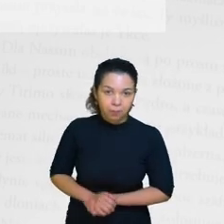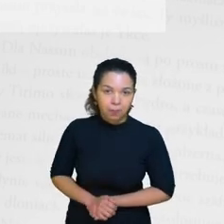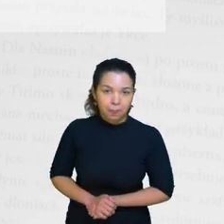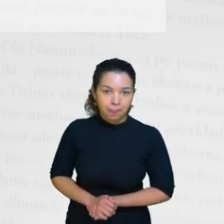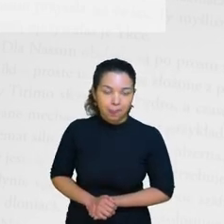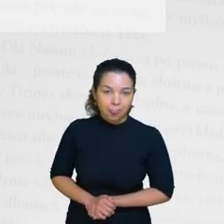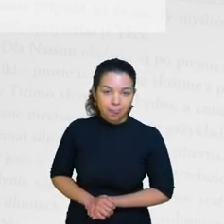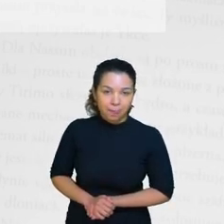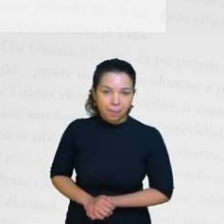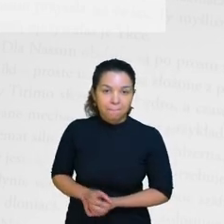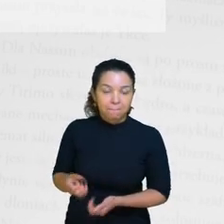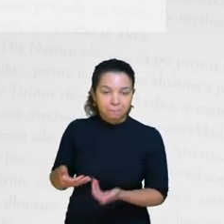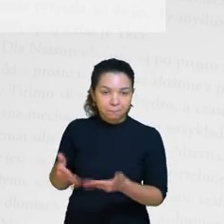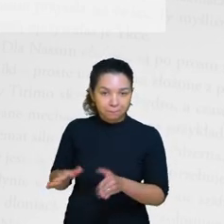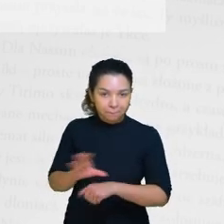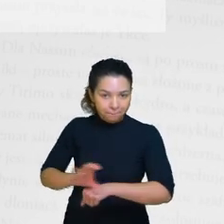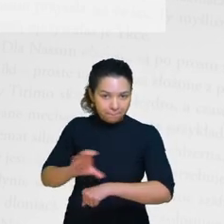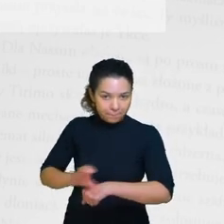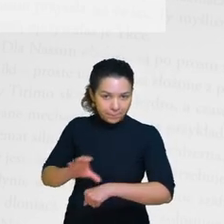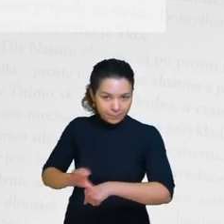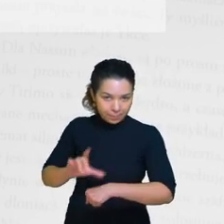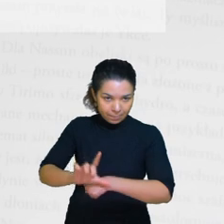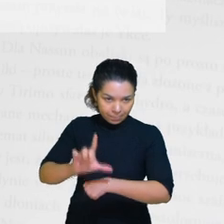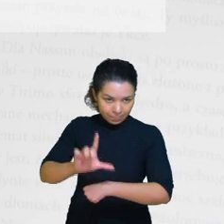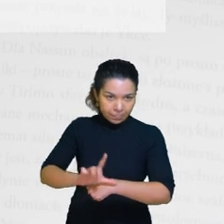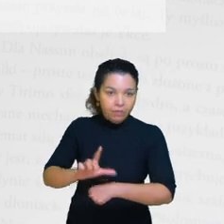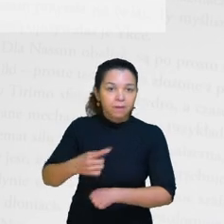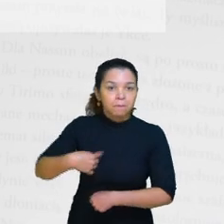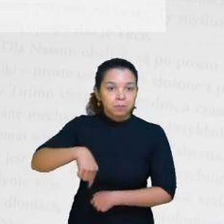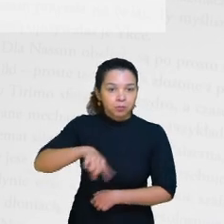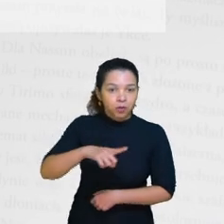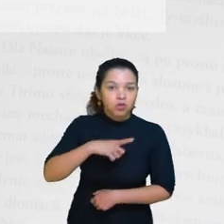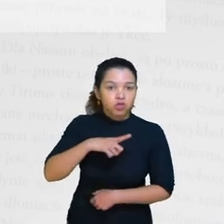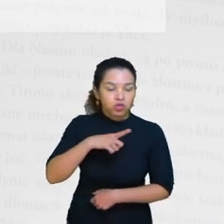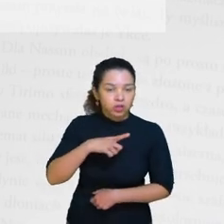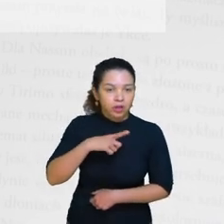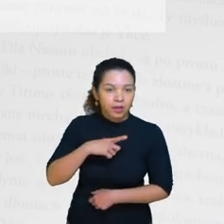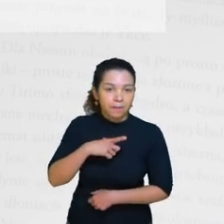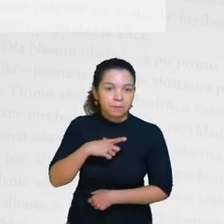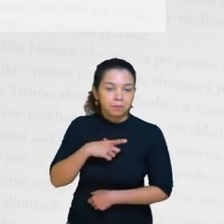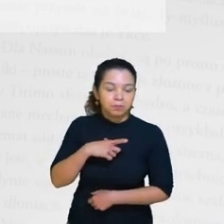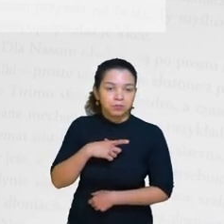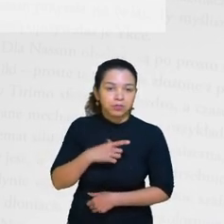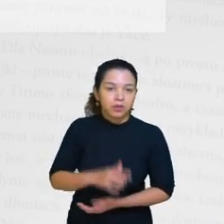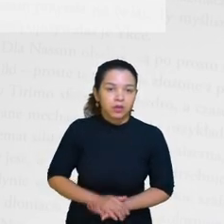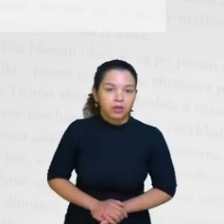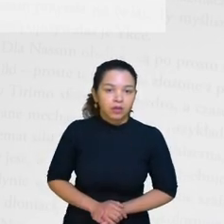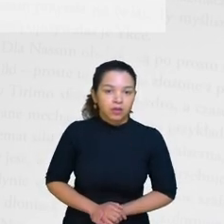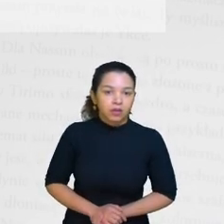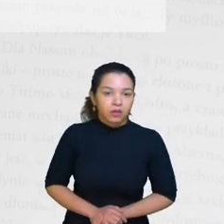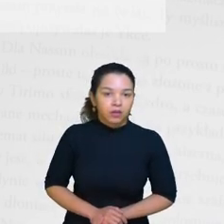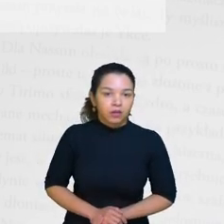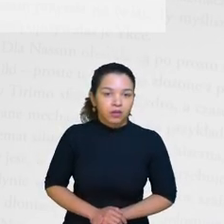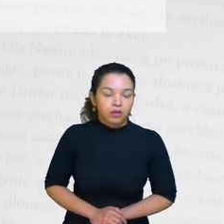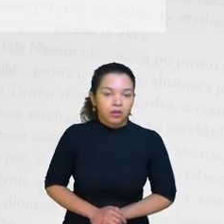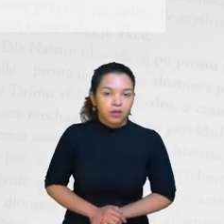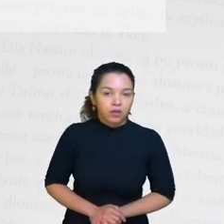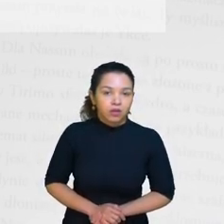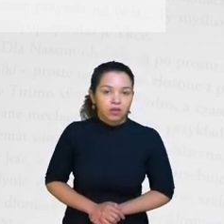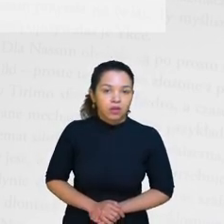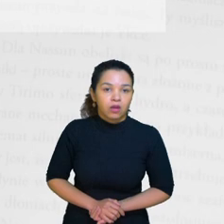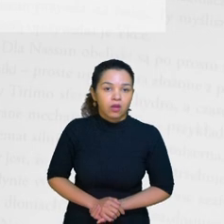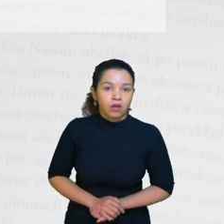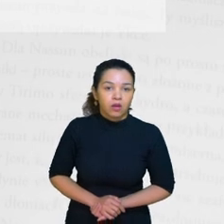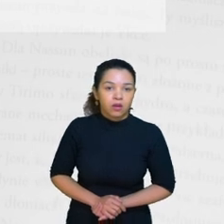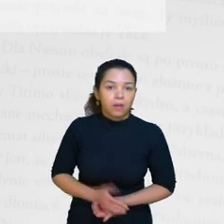então nós já tivemos isso acho que essa retomada eh e e e aí eu falo em várias ações que o